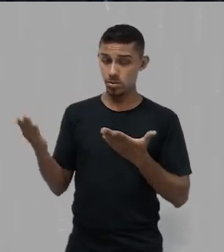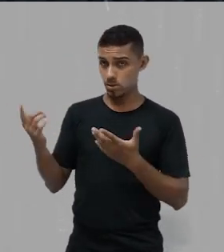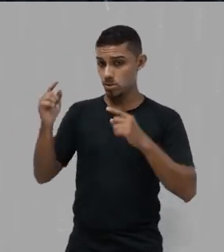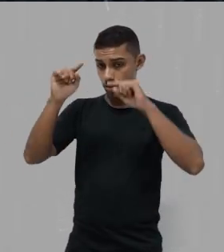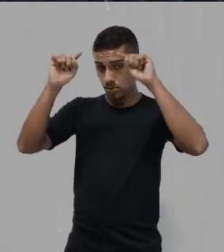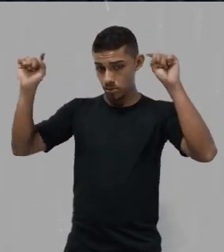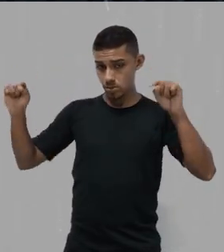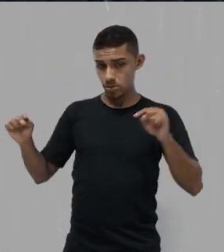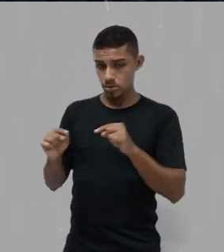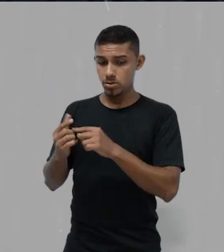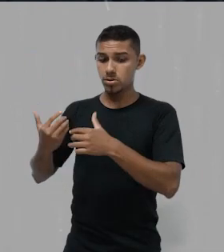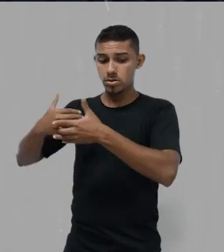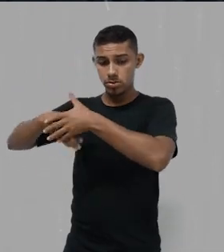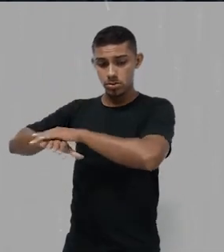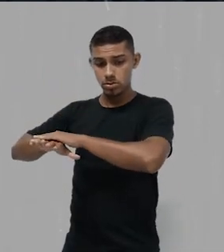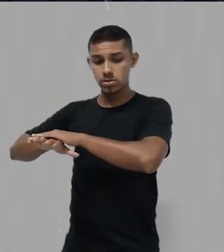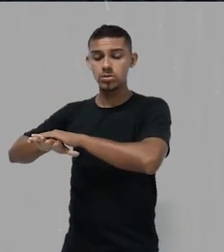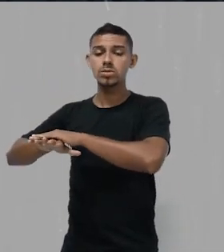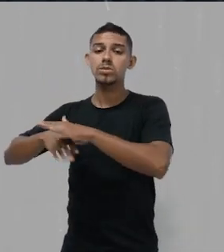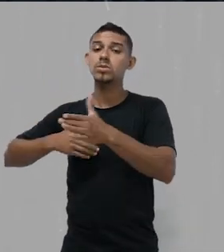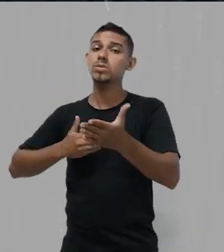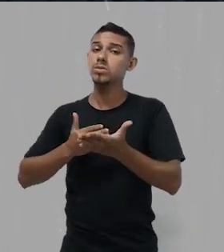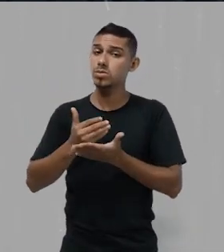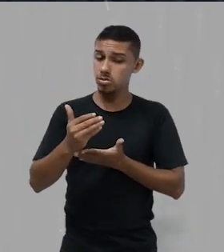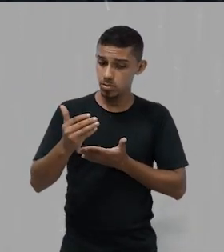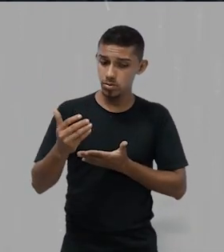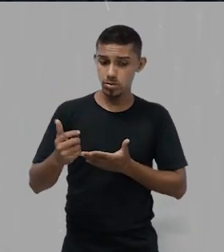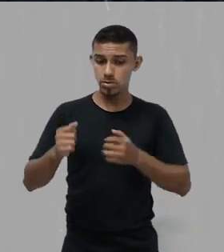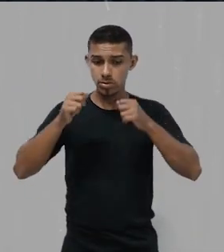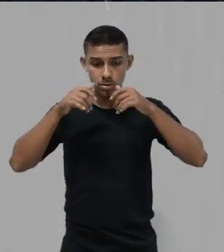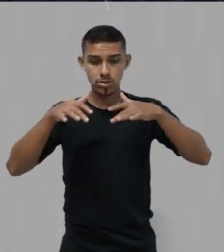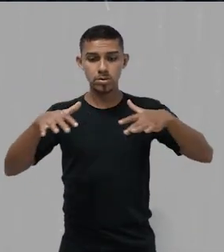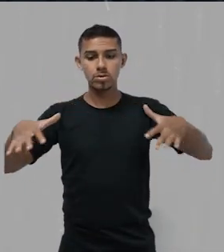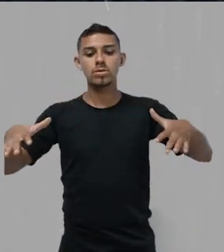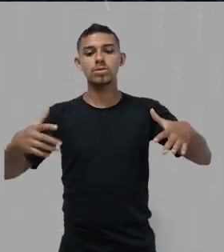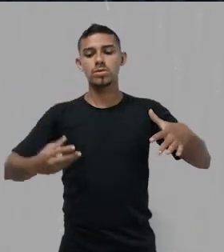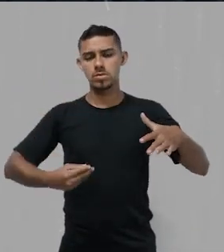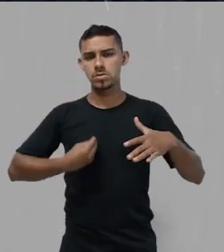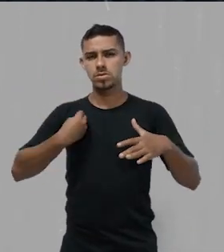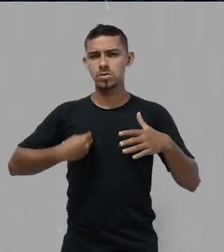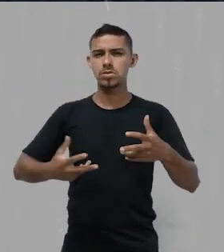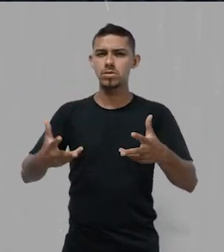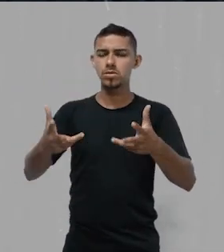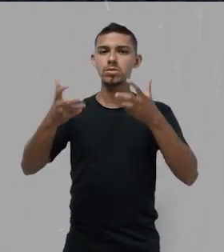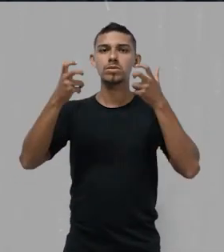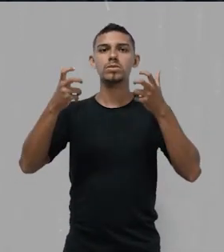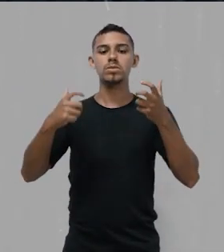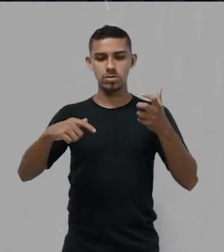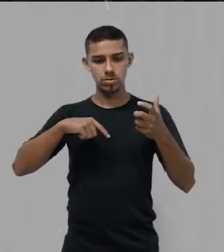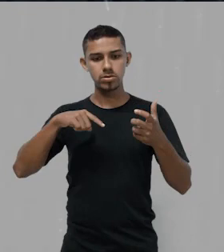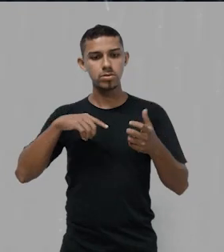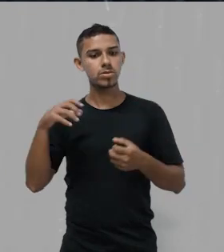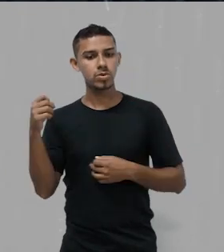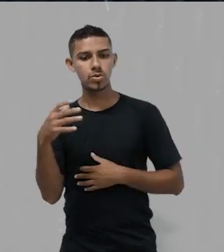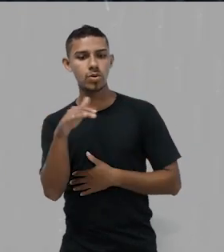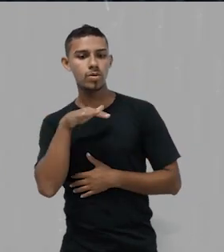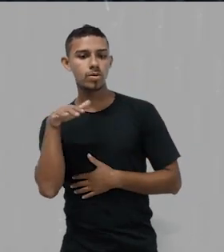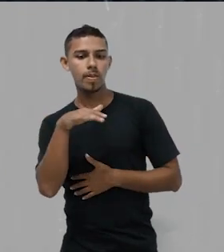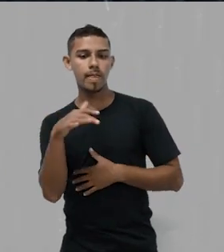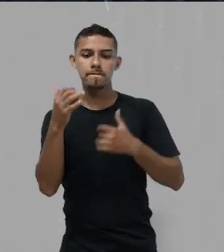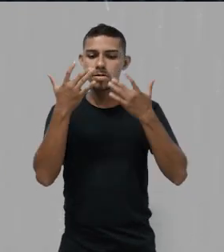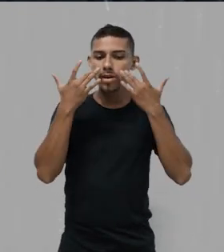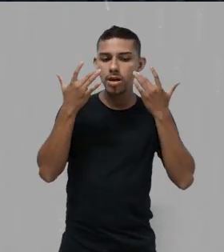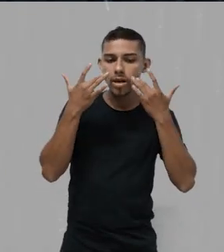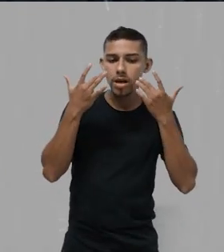ficou guardado durante um certo tempo e só começou a realmente ganhar espaço quando viram que ali tinha um gancho novo para não só para fazer arte